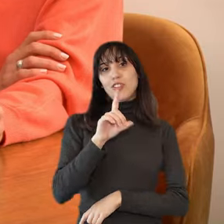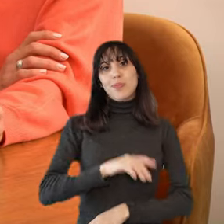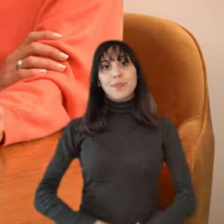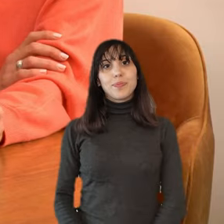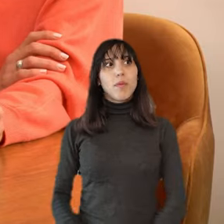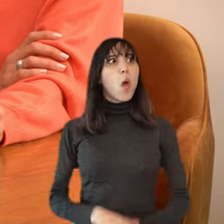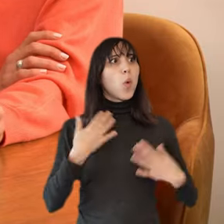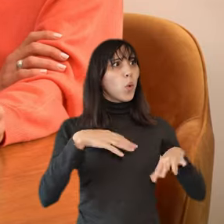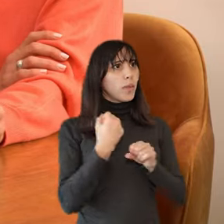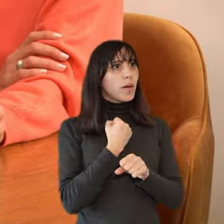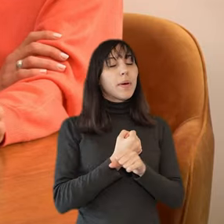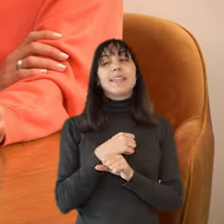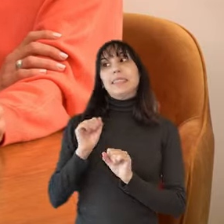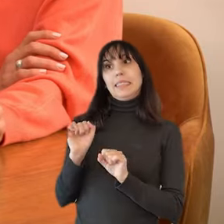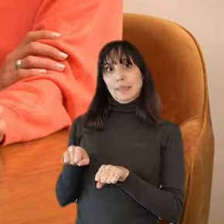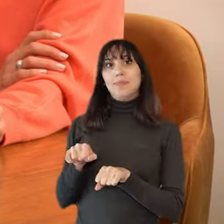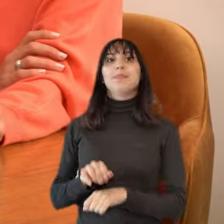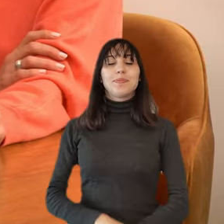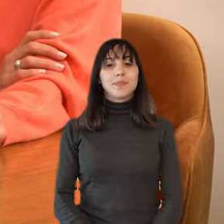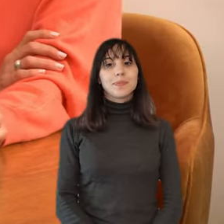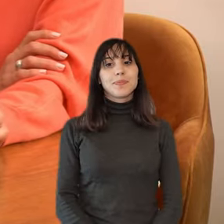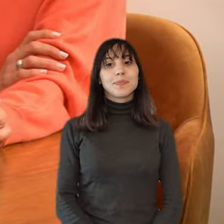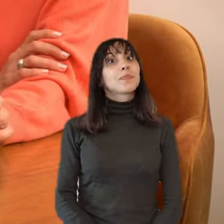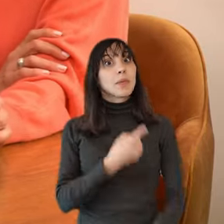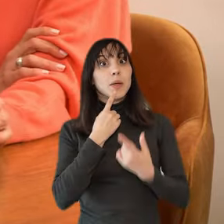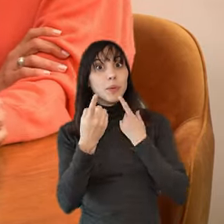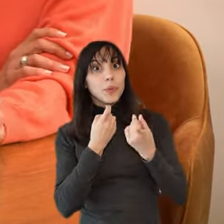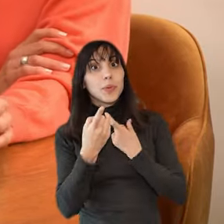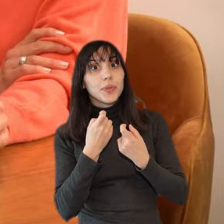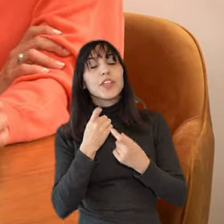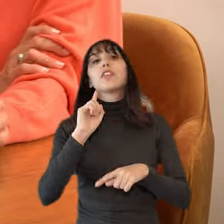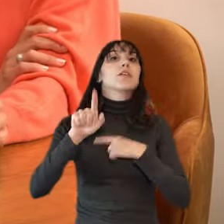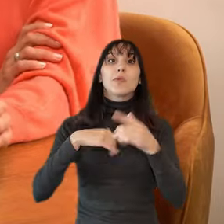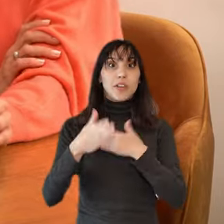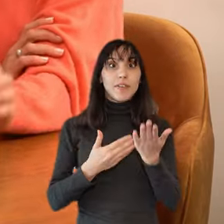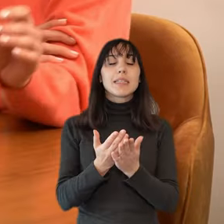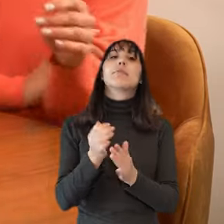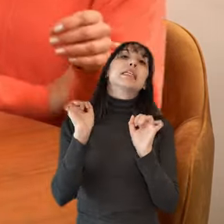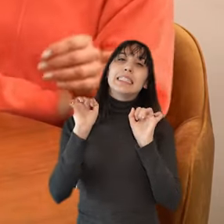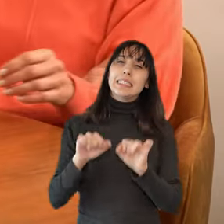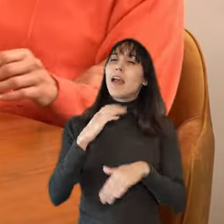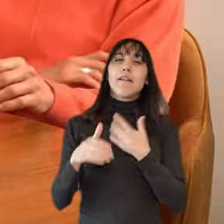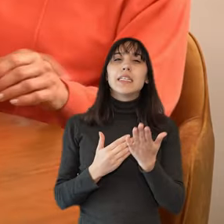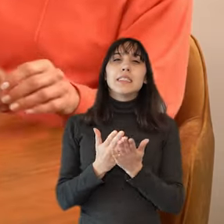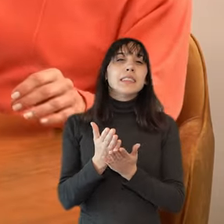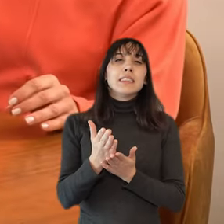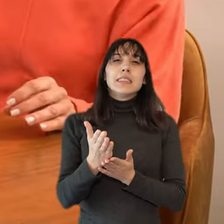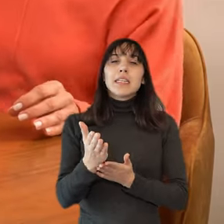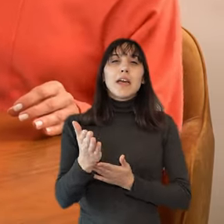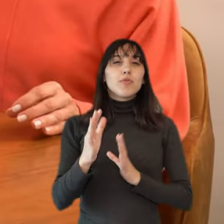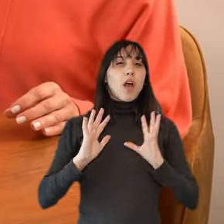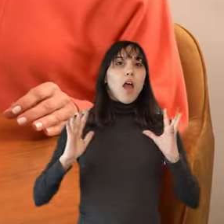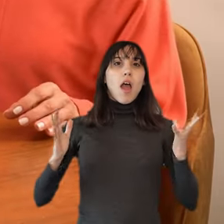já é uma grande trabalheira já vamos às perguntinhas e depois avançamos avançamos no mundo da clon